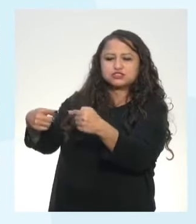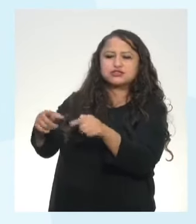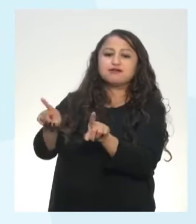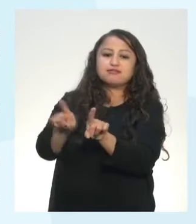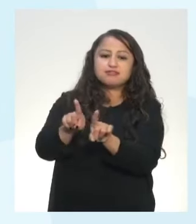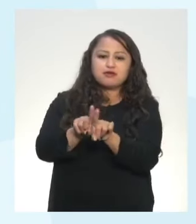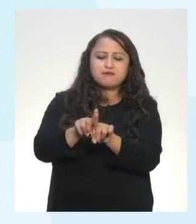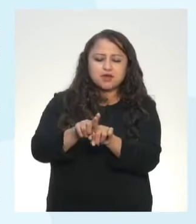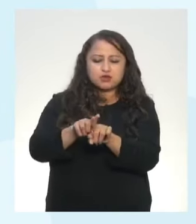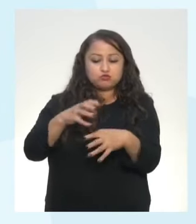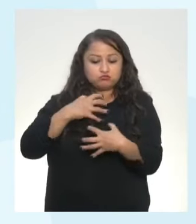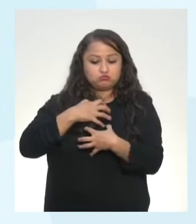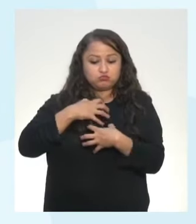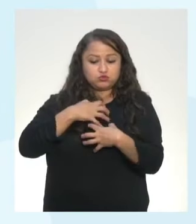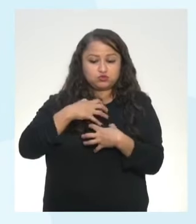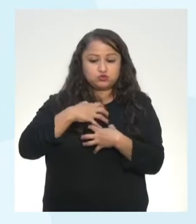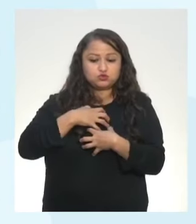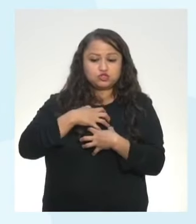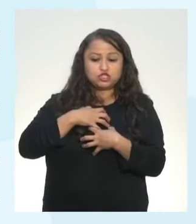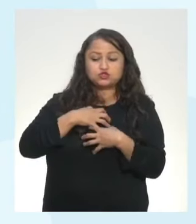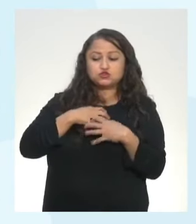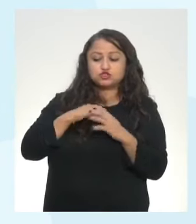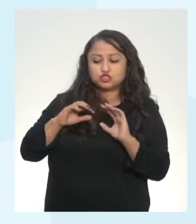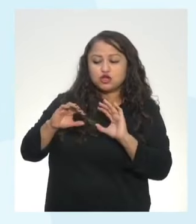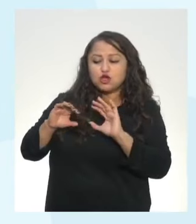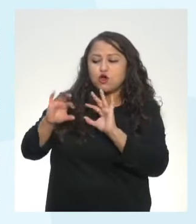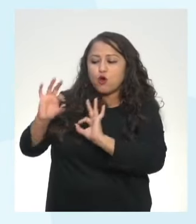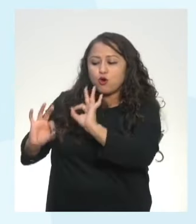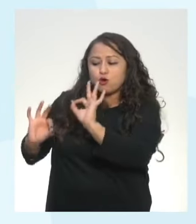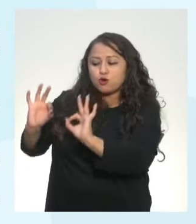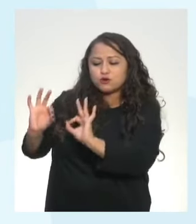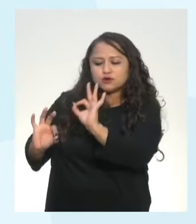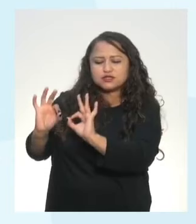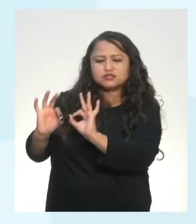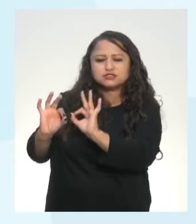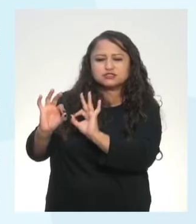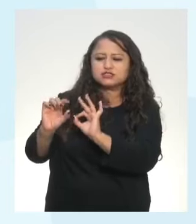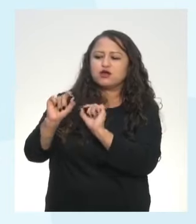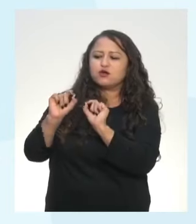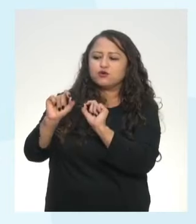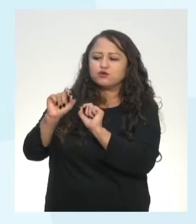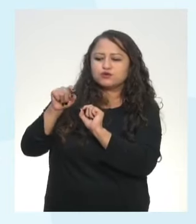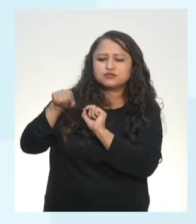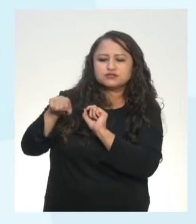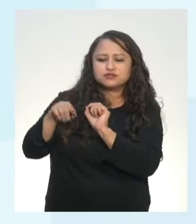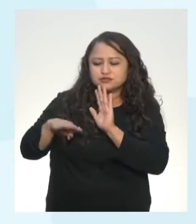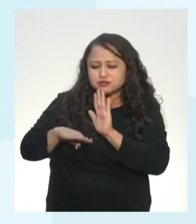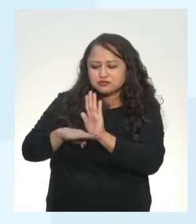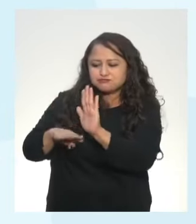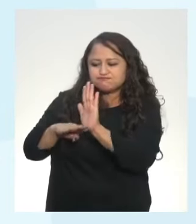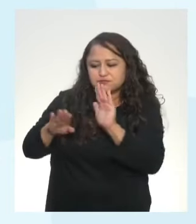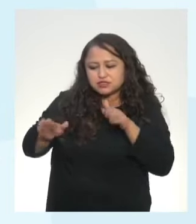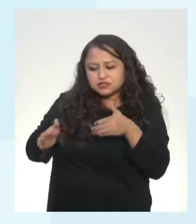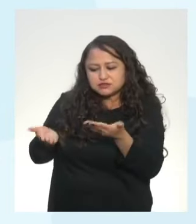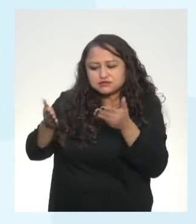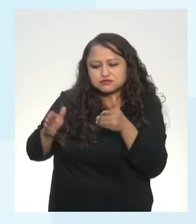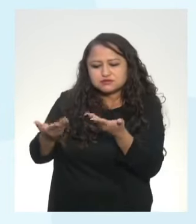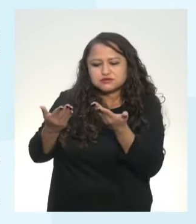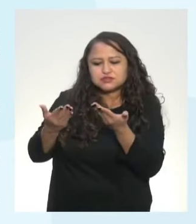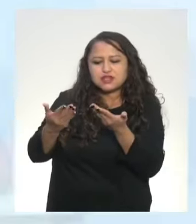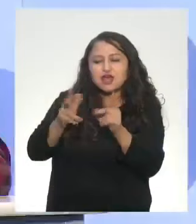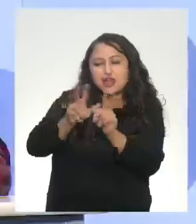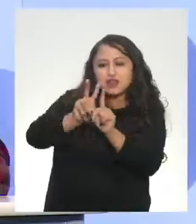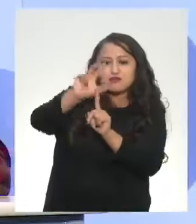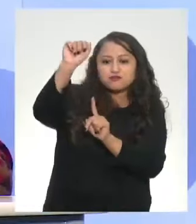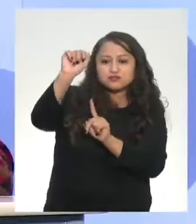de catalisar toda aquela nobreza que, de certa maneira, contribuiu para a vitória da França nessa Guerra dos 100